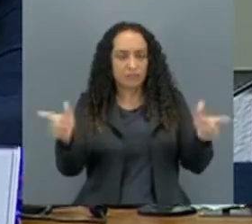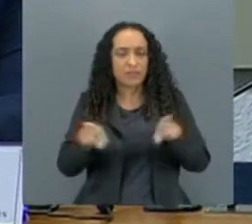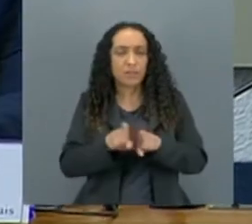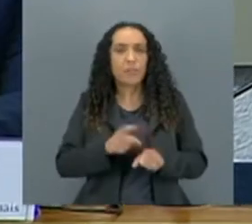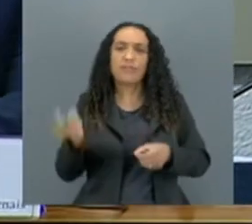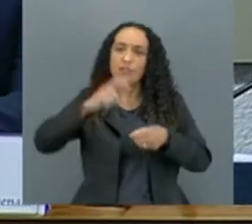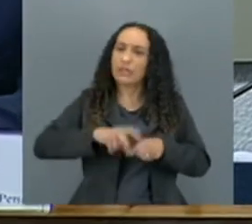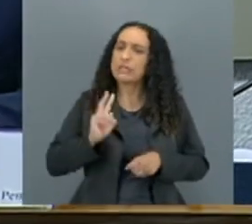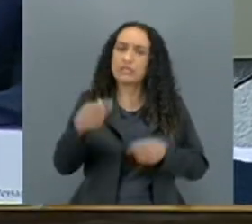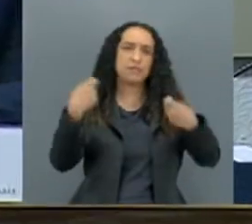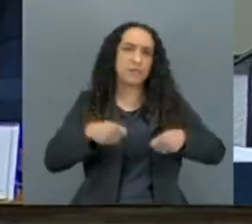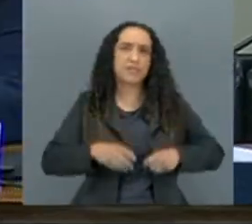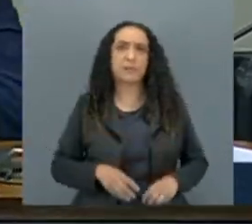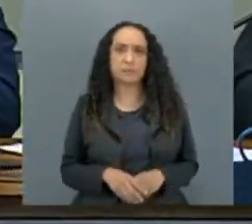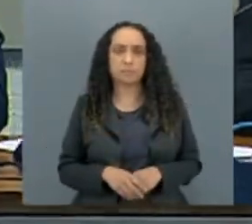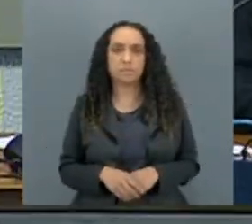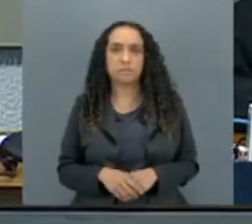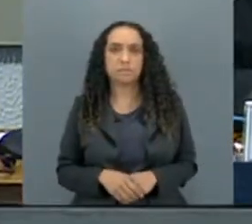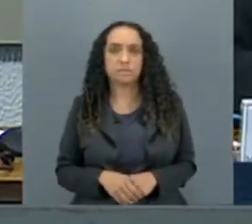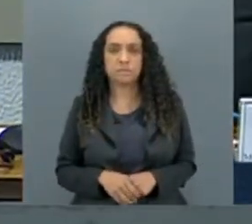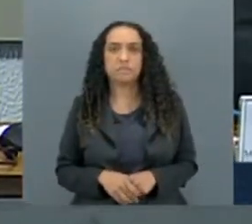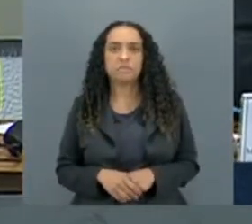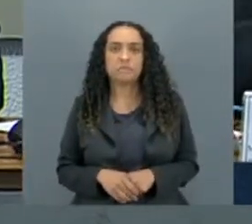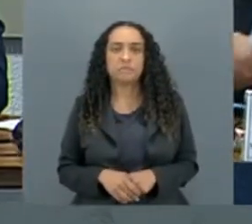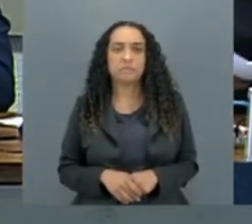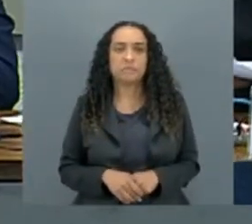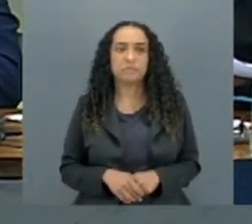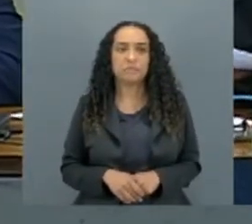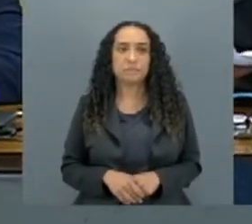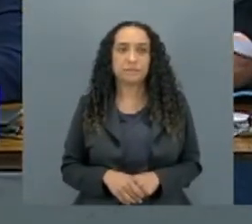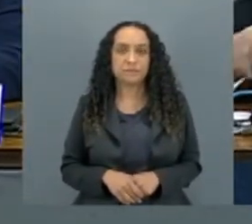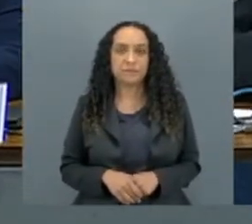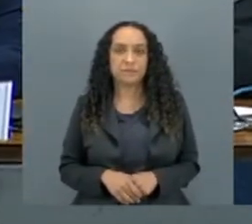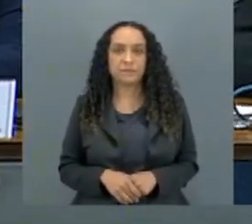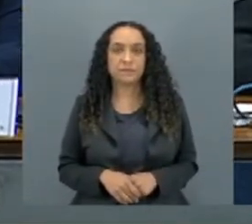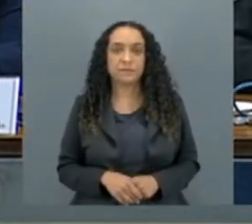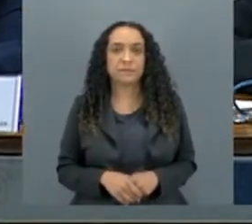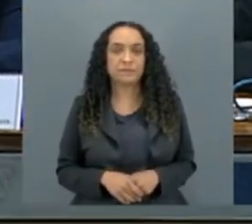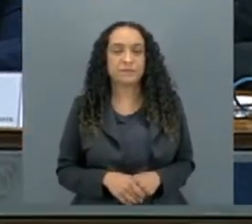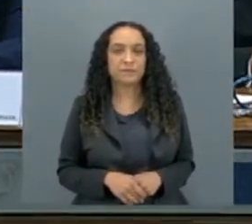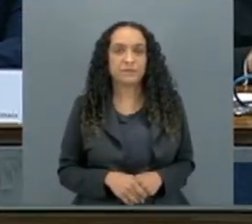voltar sempre que for necessário. Como o ministro